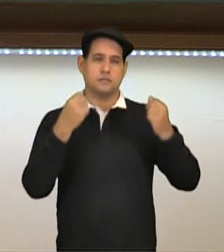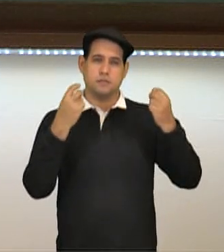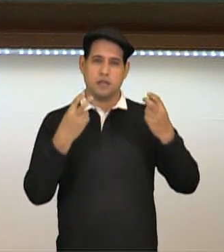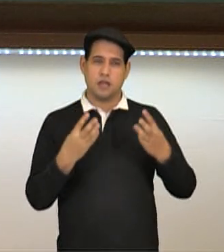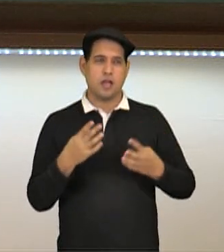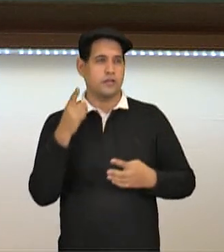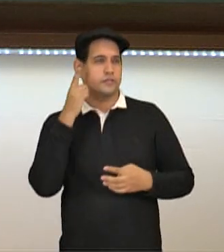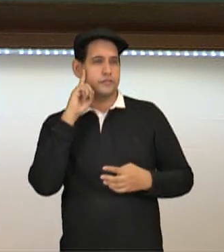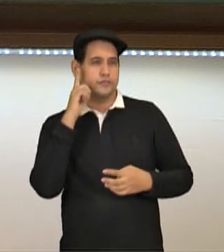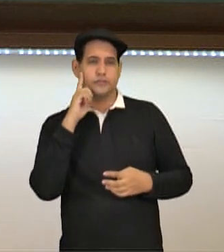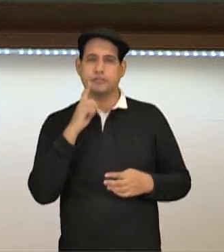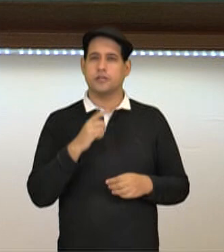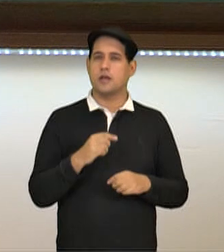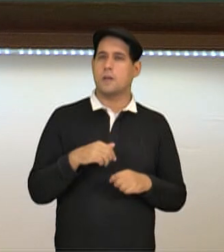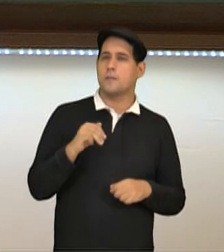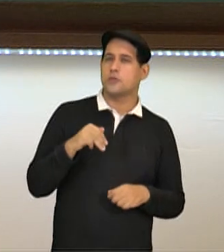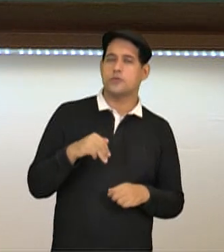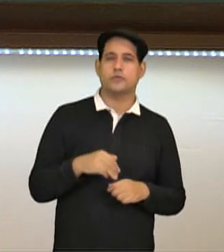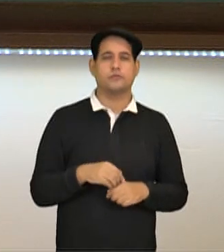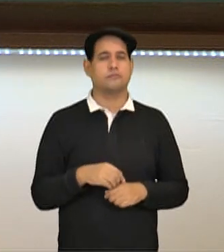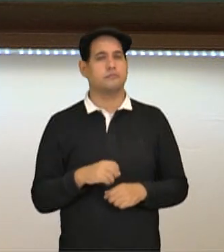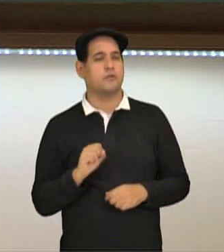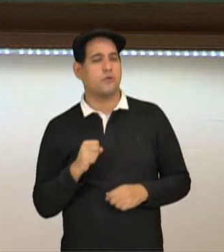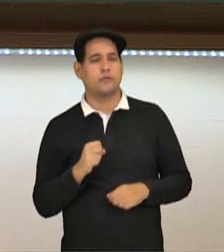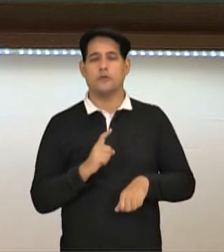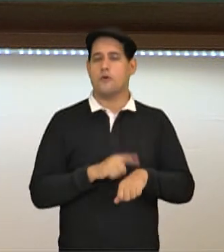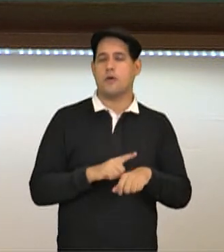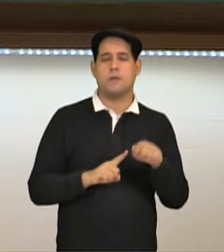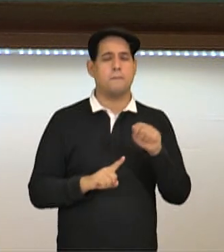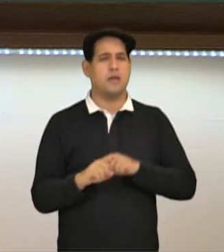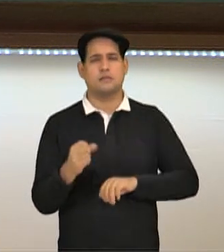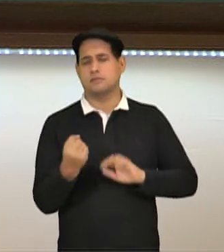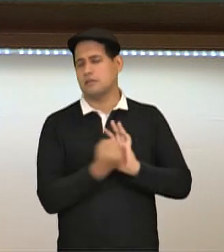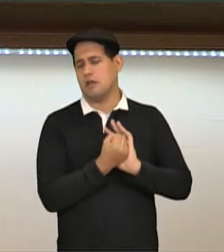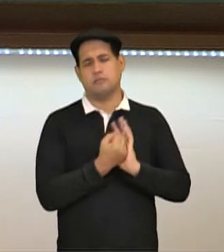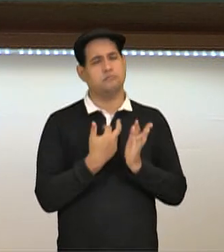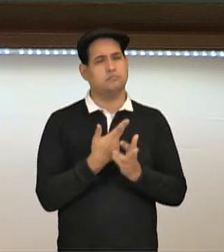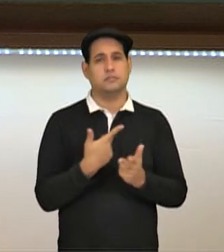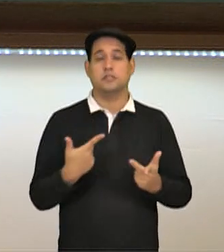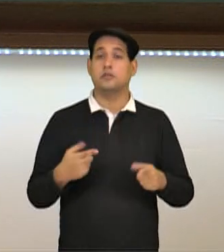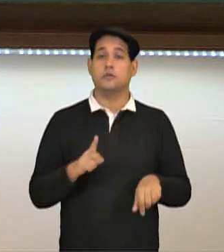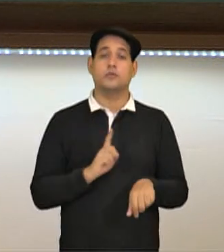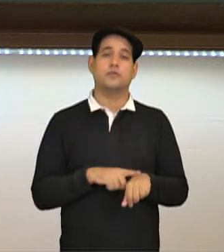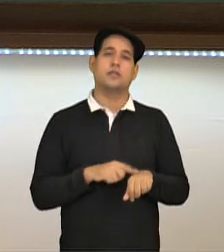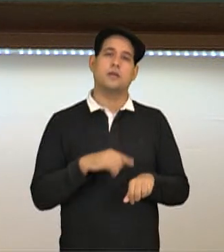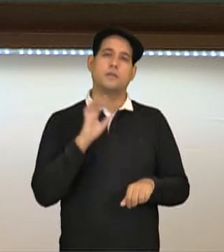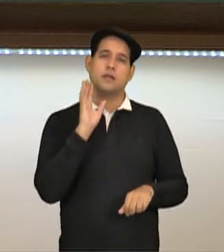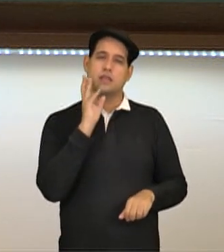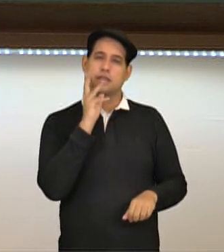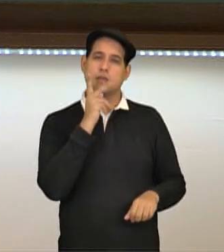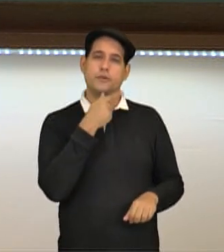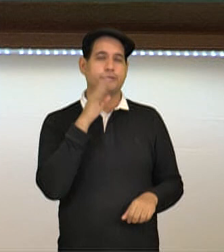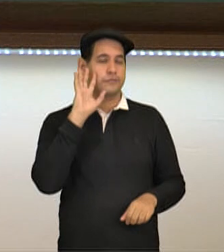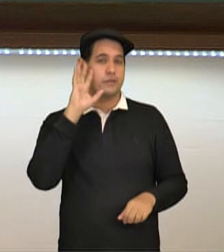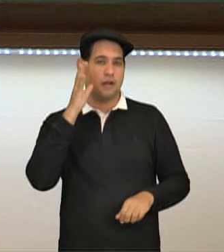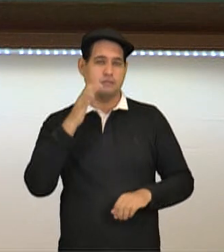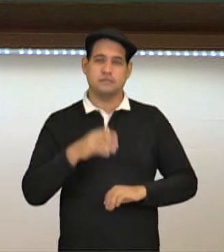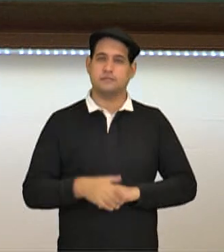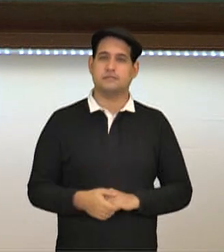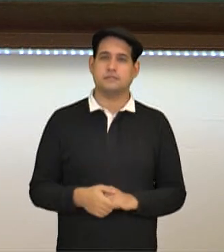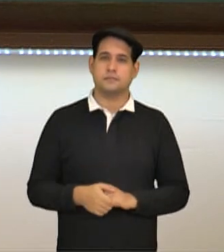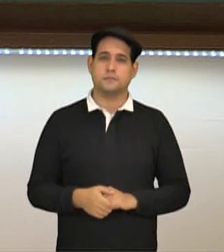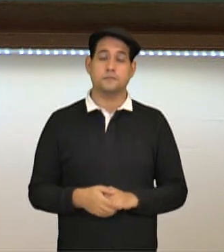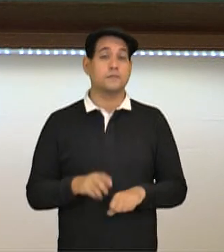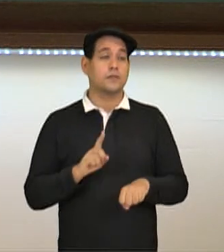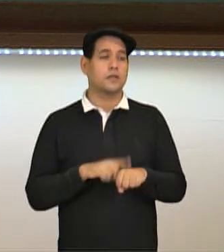em dias, minutos, segundos, horas, meses, séculos, enfim, o tempo de duração dos acontecimentos, né?